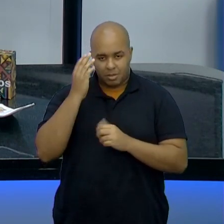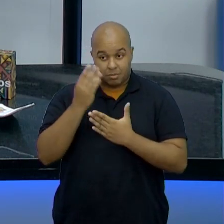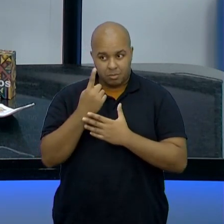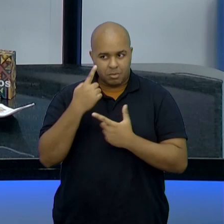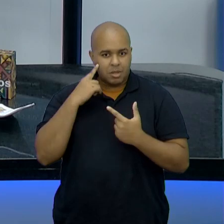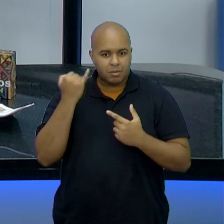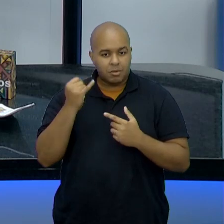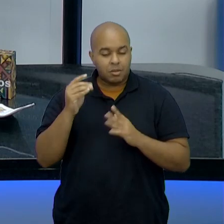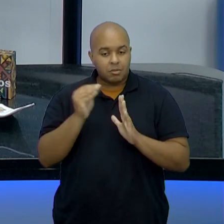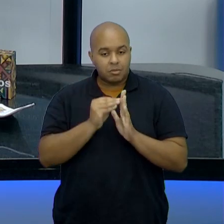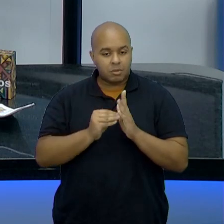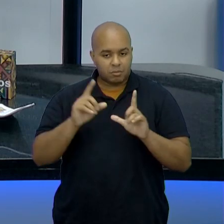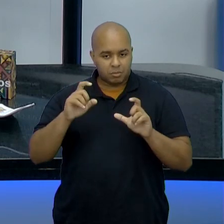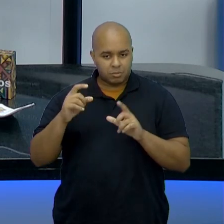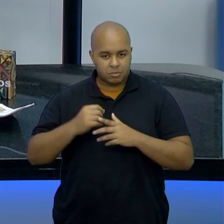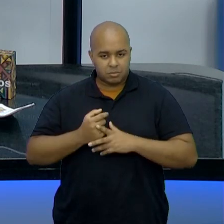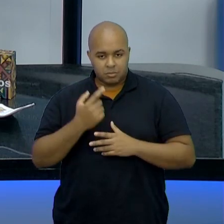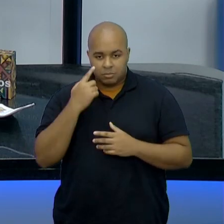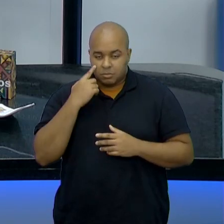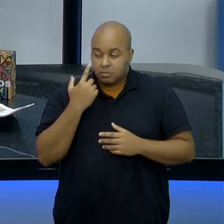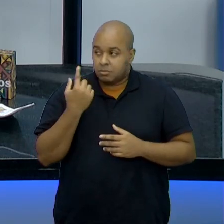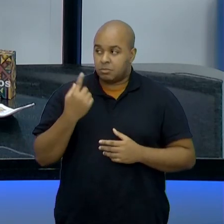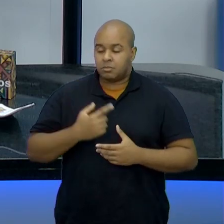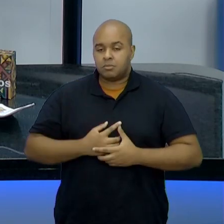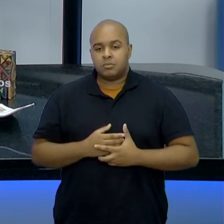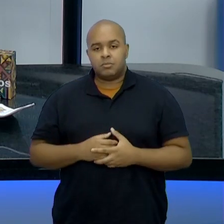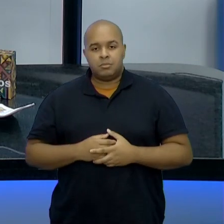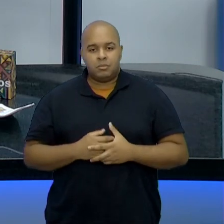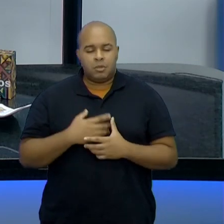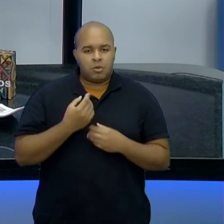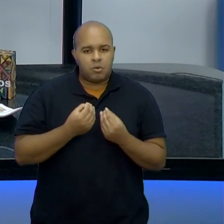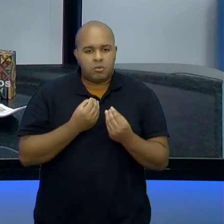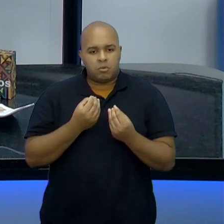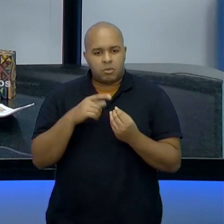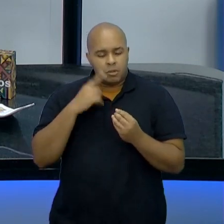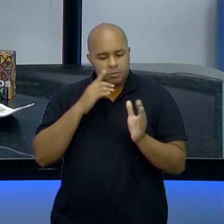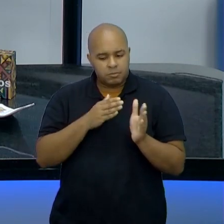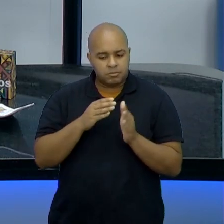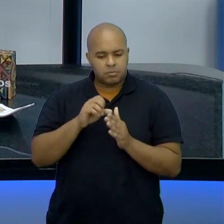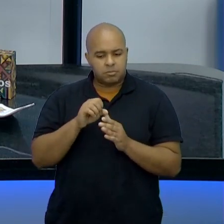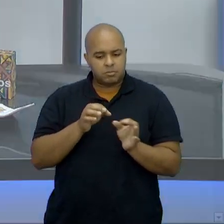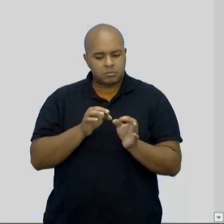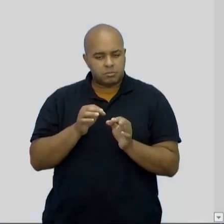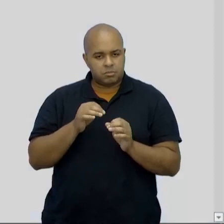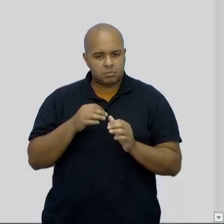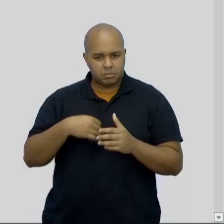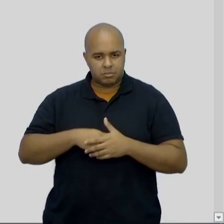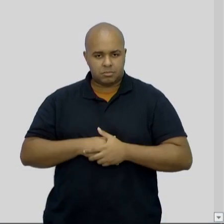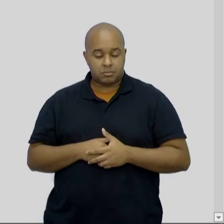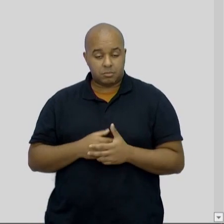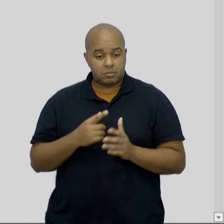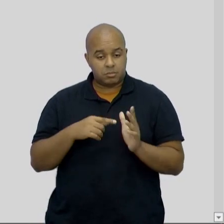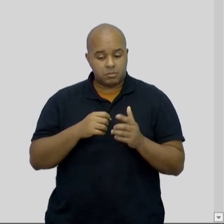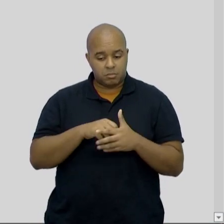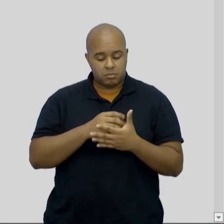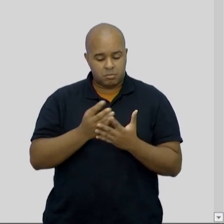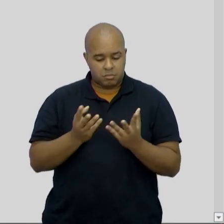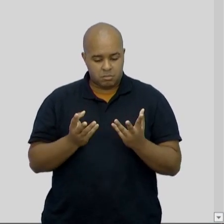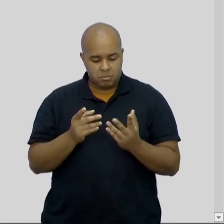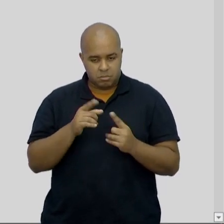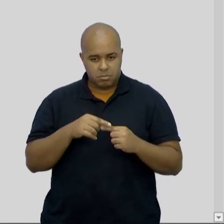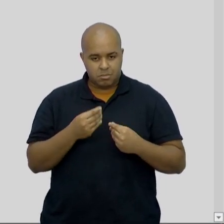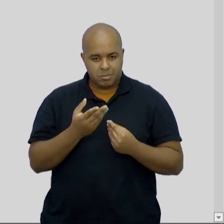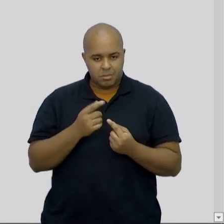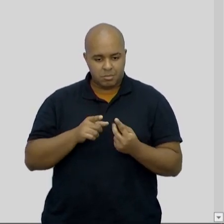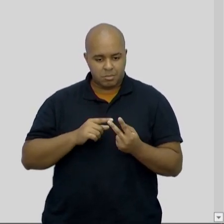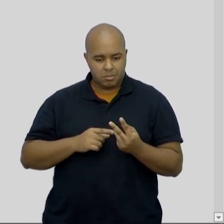muito importante colocar as imagens. Então vamos lá. Como que é o setup do jogo, a preparação? Embaralhe as cartas locais e entregue 7